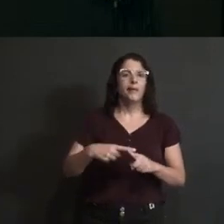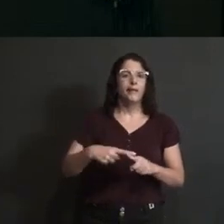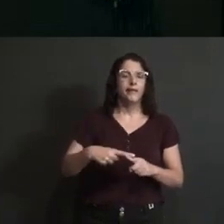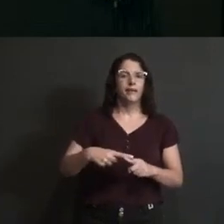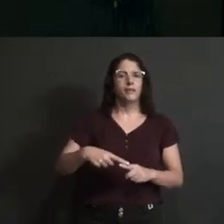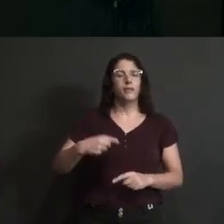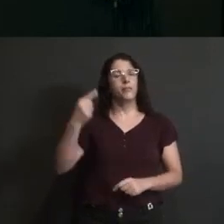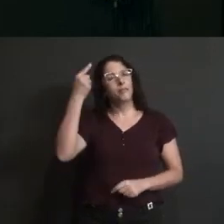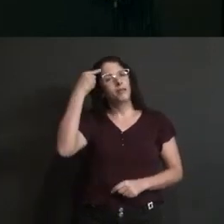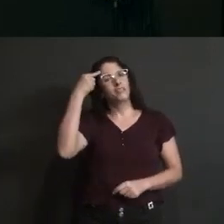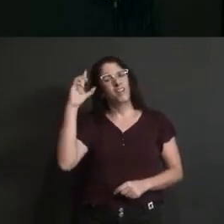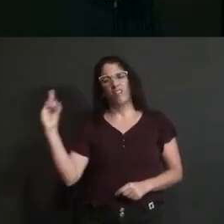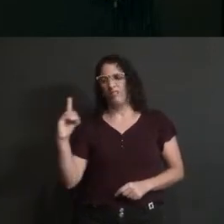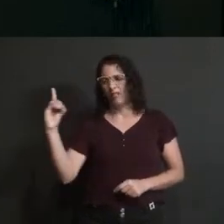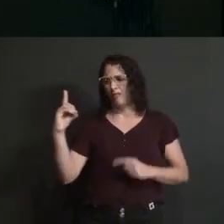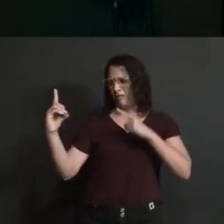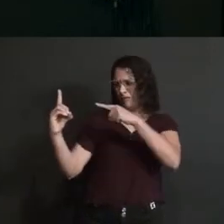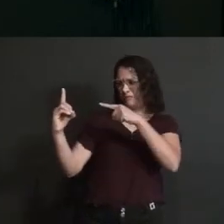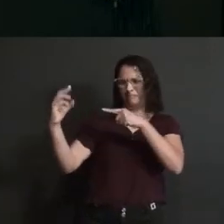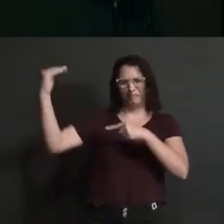acontecido.